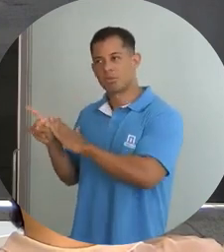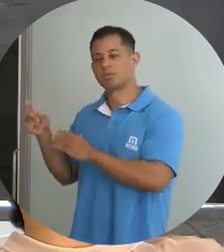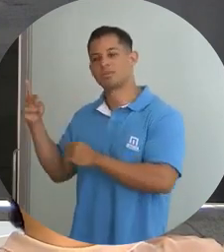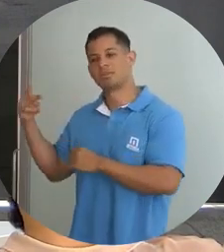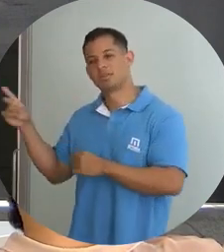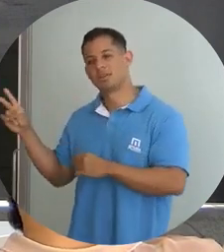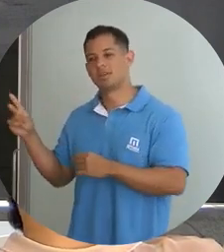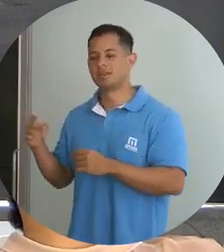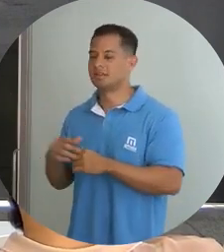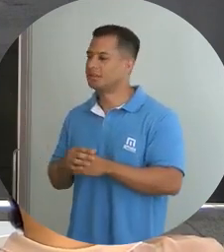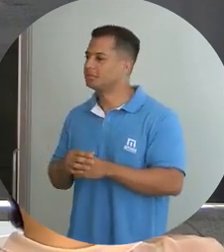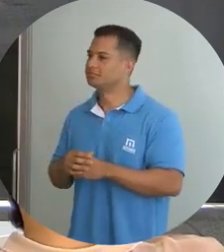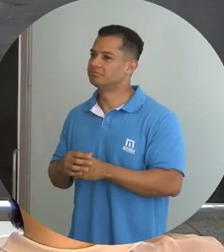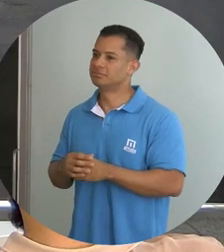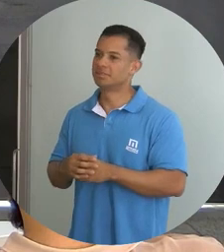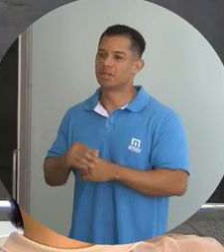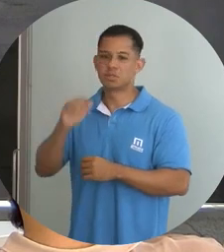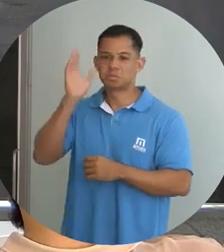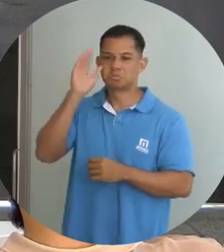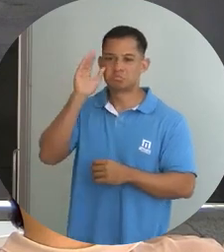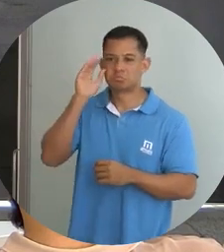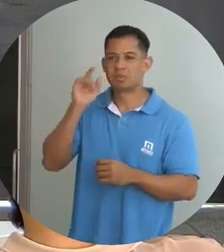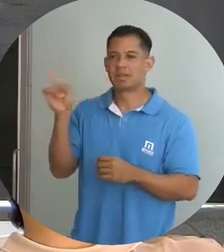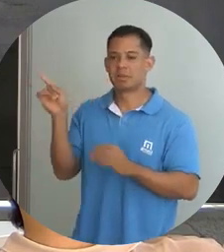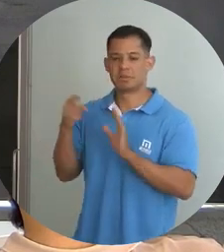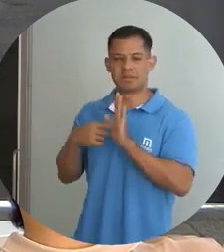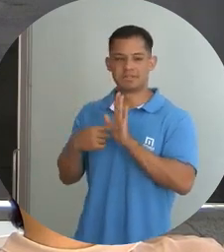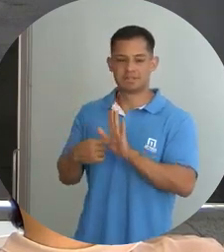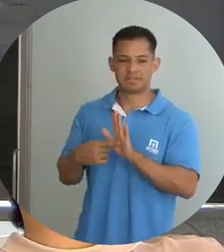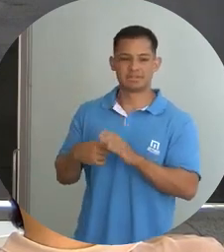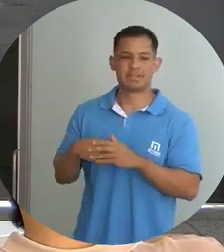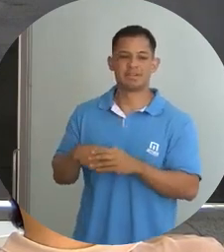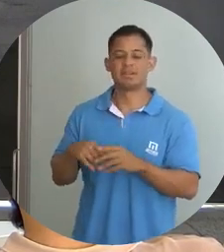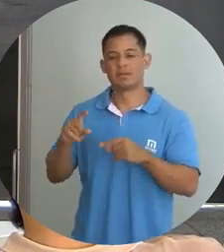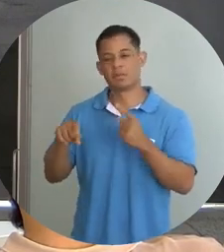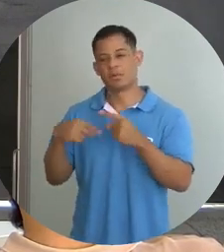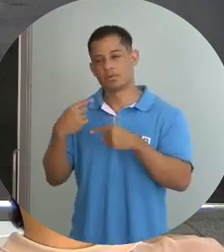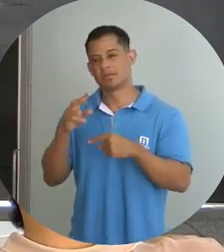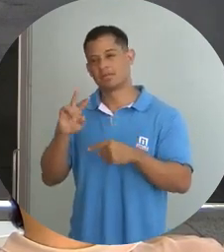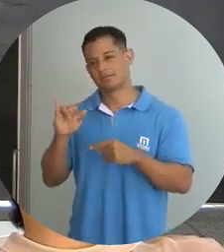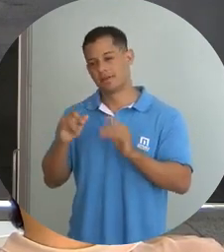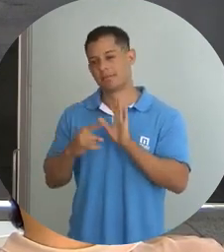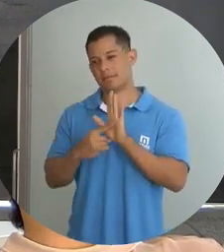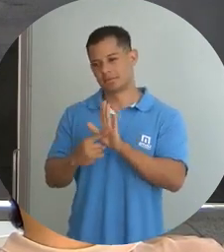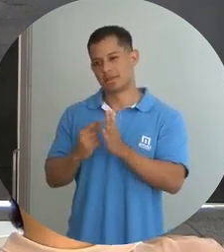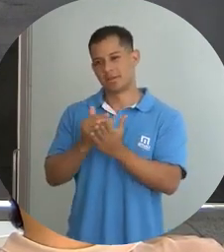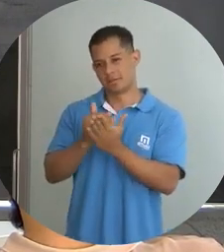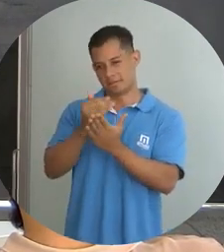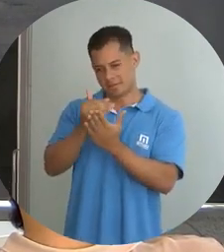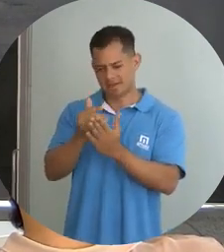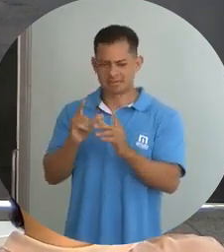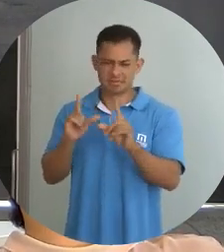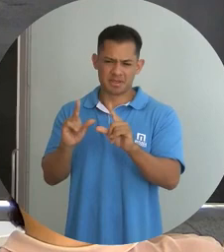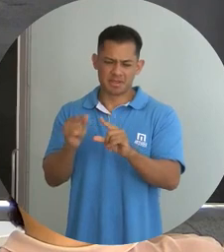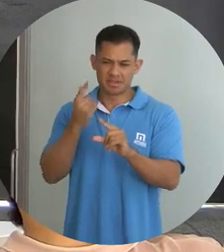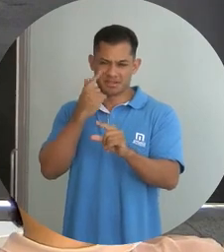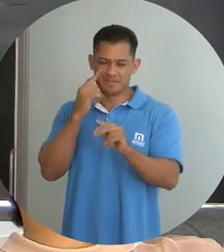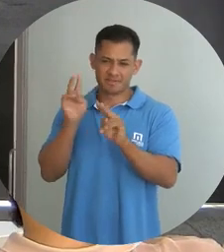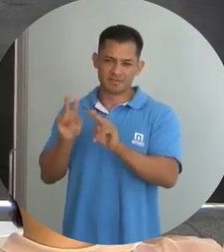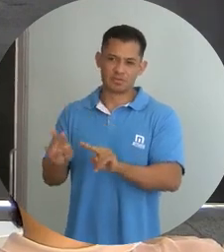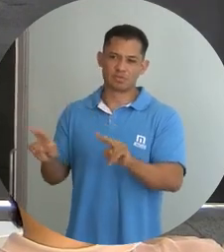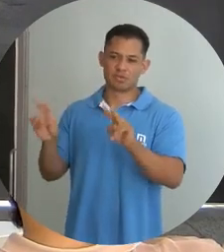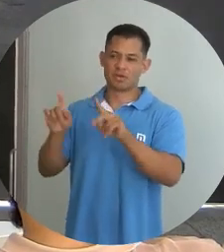fase da apresentação, depois nós vamos mostrar mais coisas sobre a prece, uma pequena parte visual,